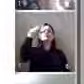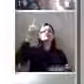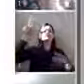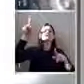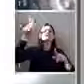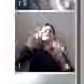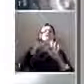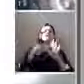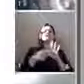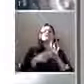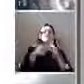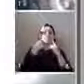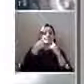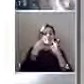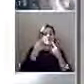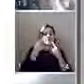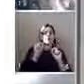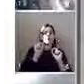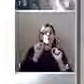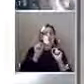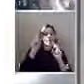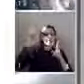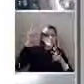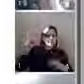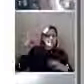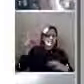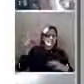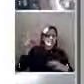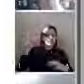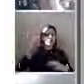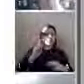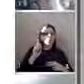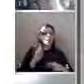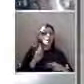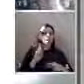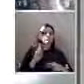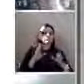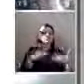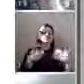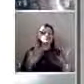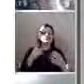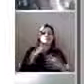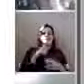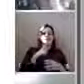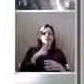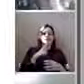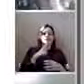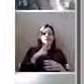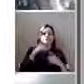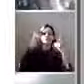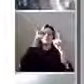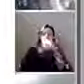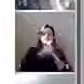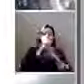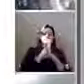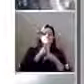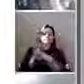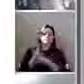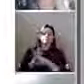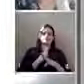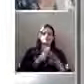que vemos o mesmo objeto, sim ou não, né? Então, era uma questão delicada de se